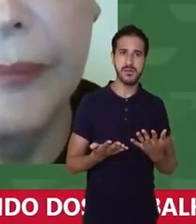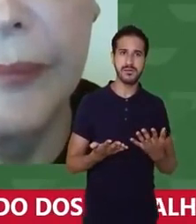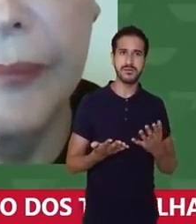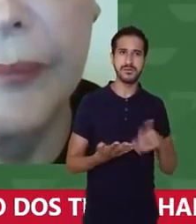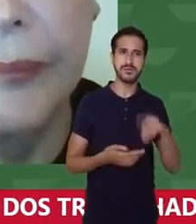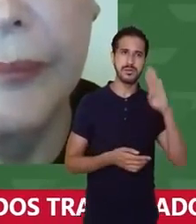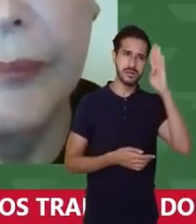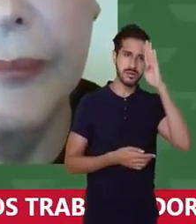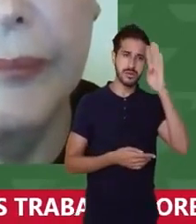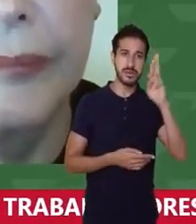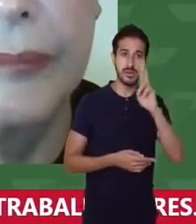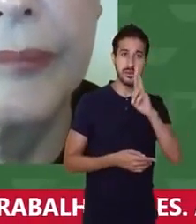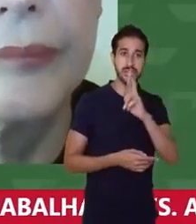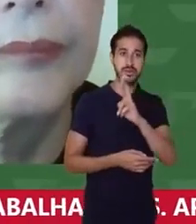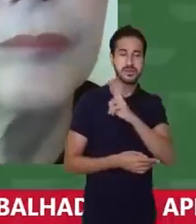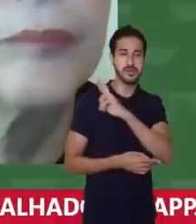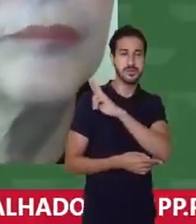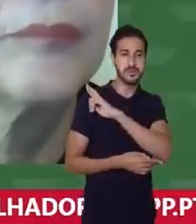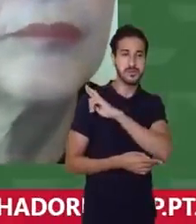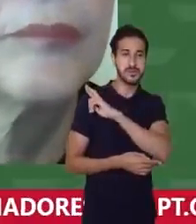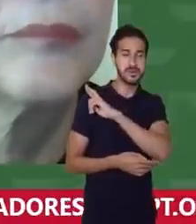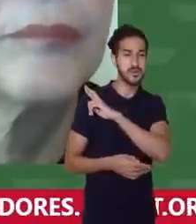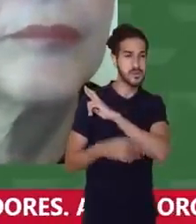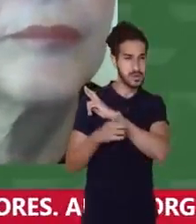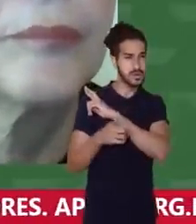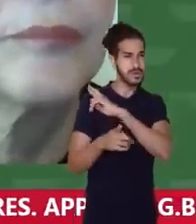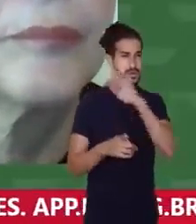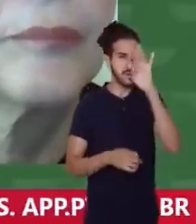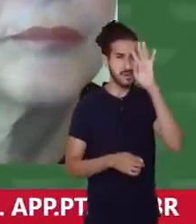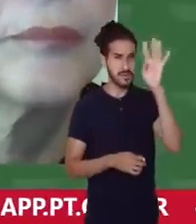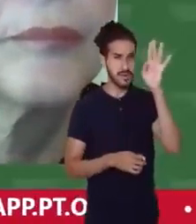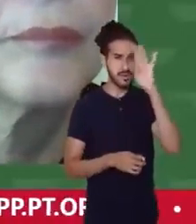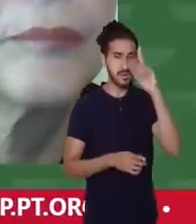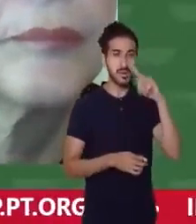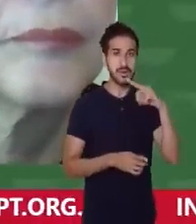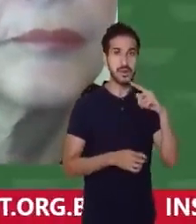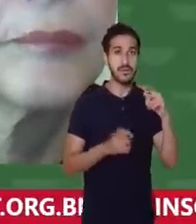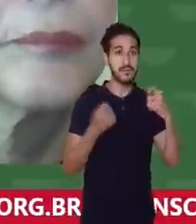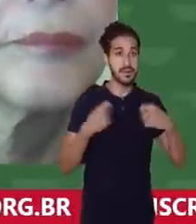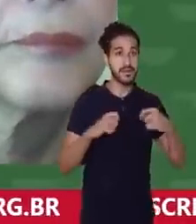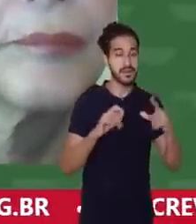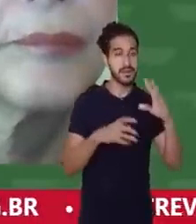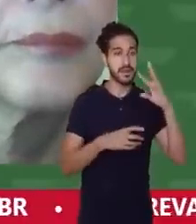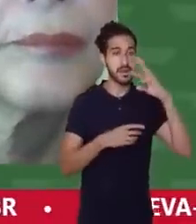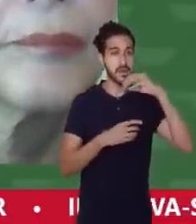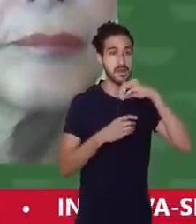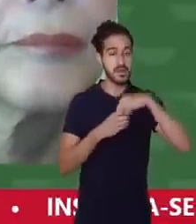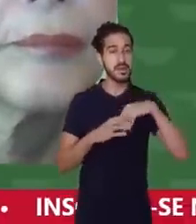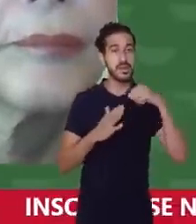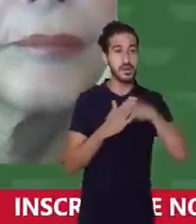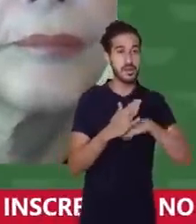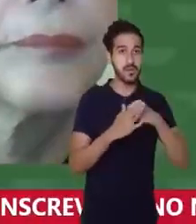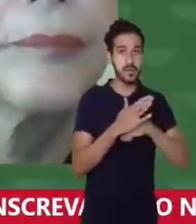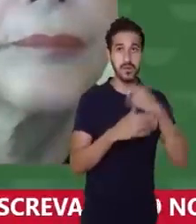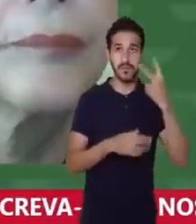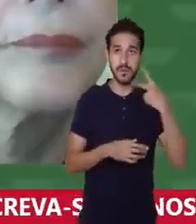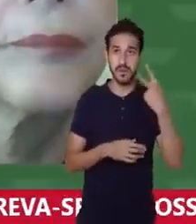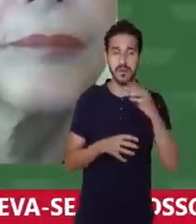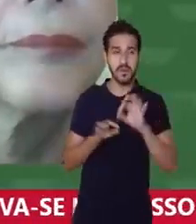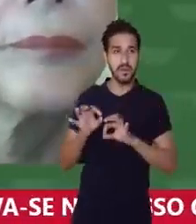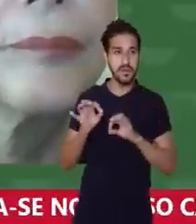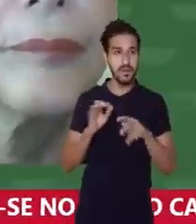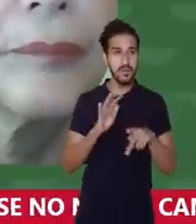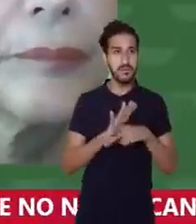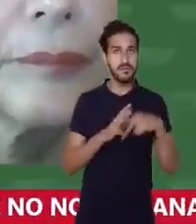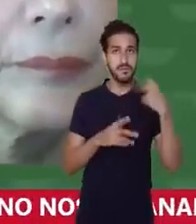as principais tarefas, Dilma, que você imagina que devam estar presentes nas lutas parlamentares, na organização